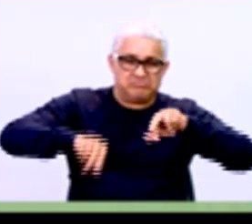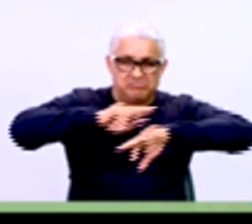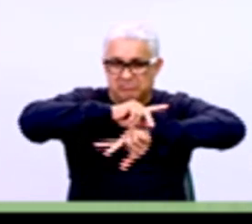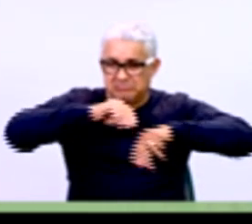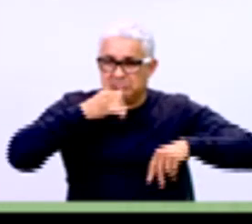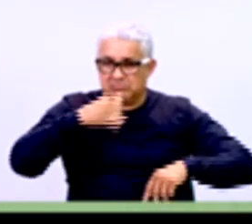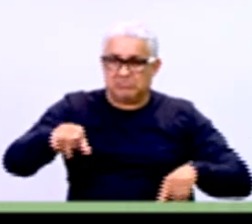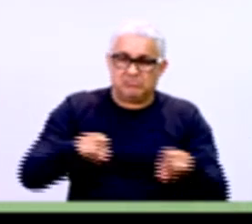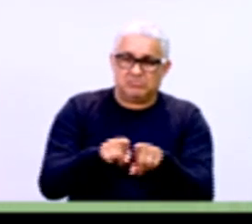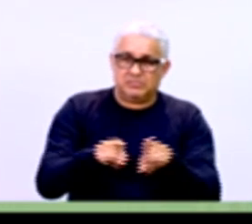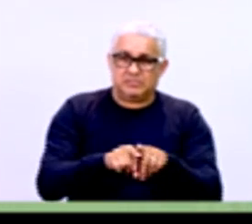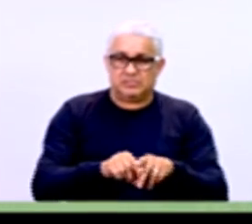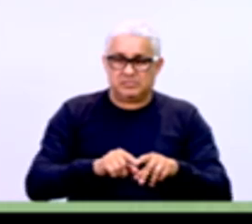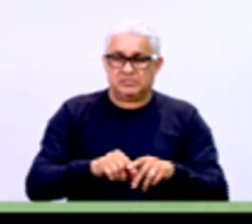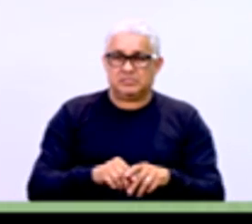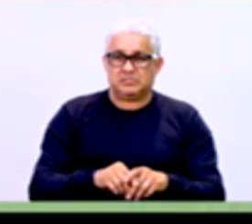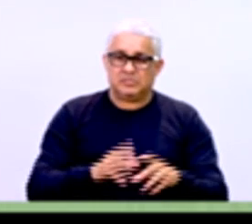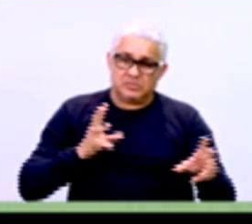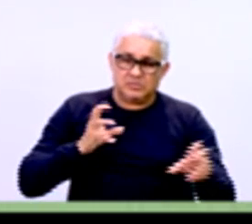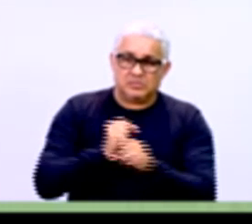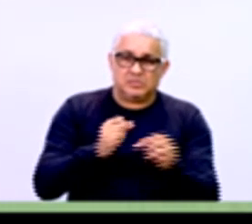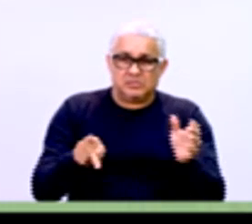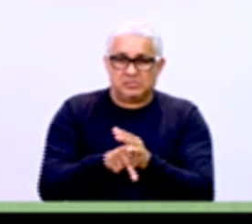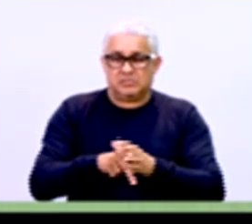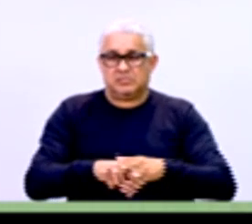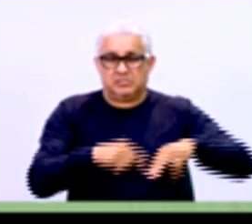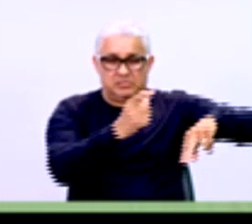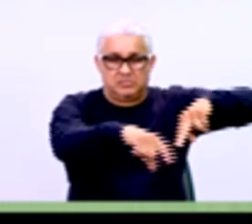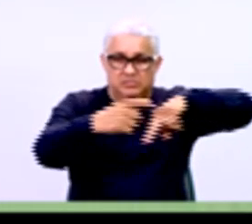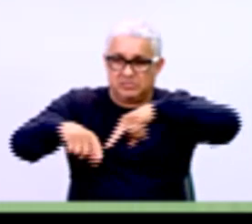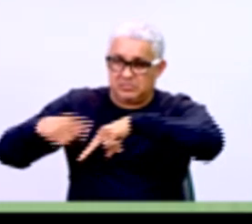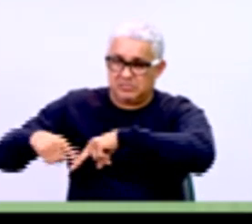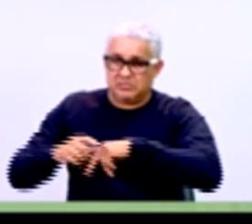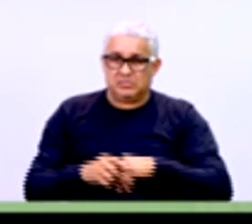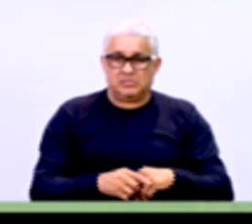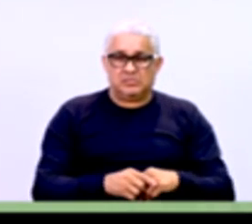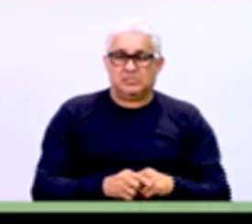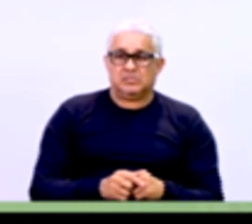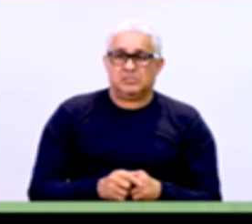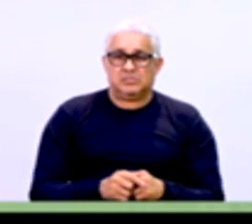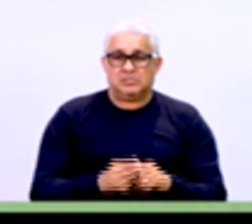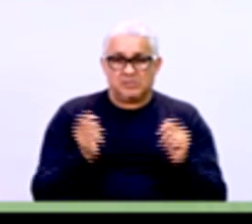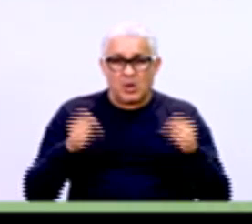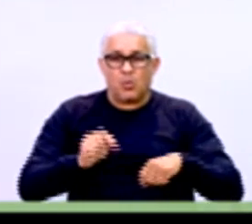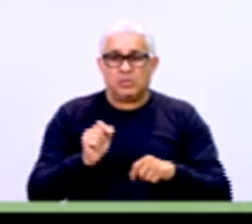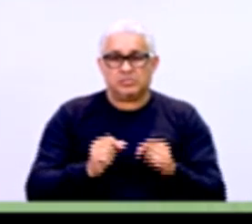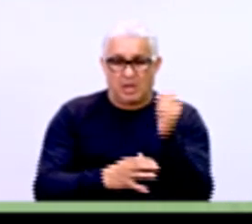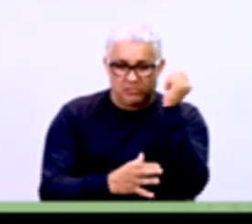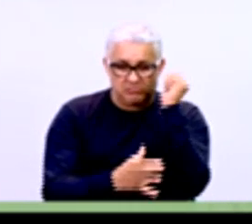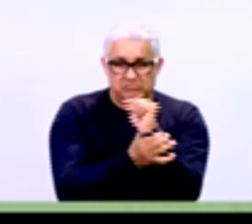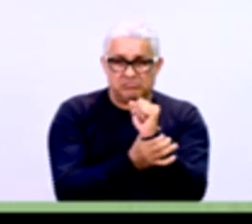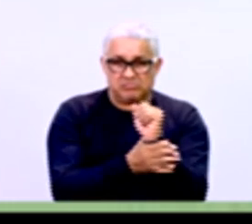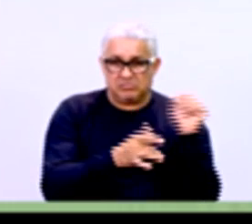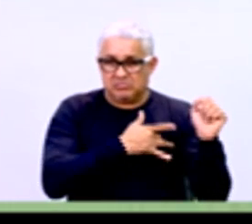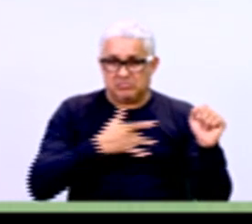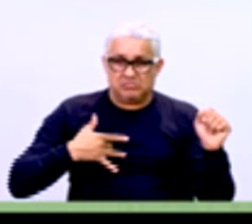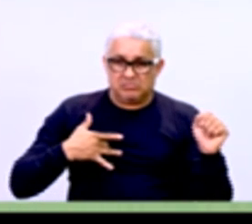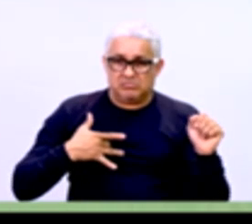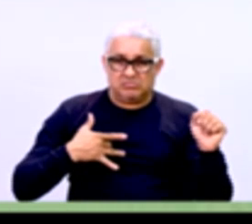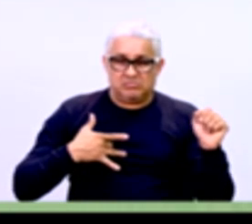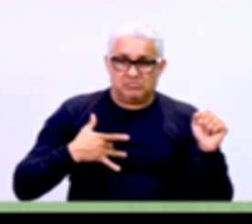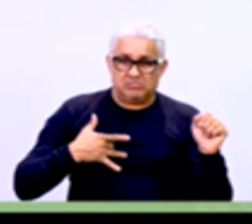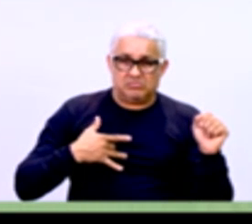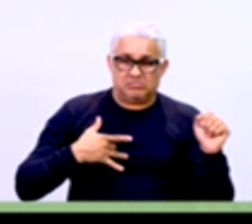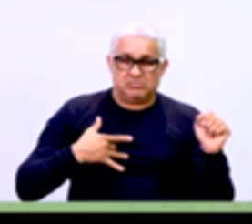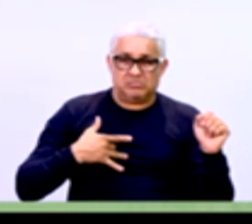energia resultante da atividade humana, que direta ou indiretamente afeta a segurança, a saúde e o bem-estar da